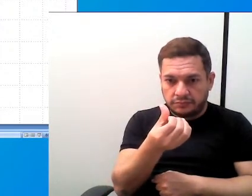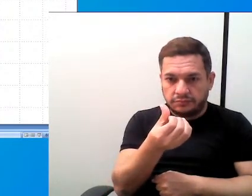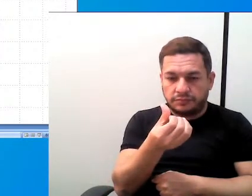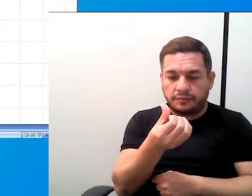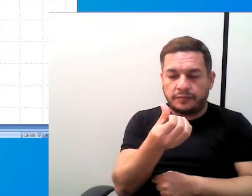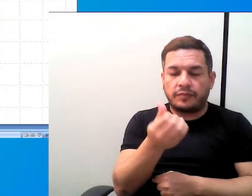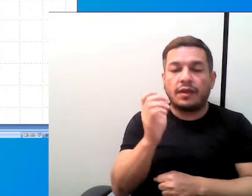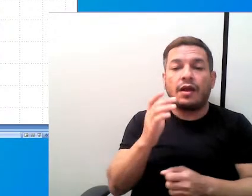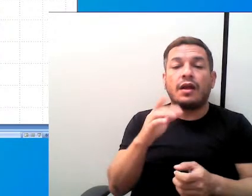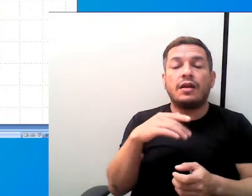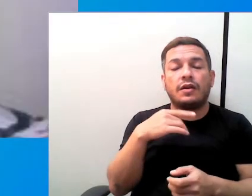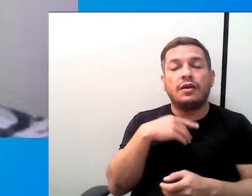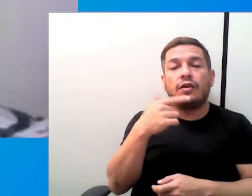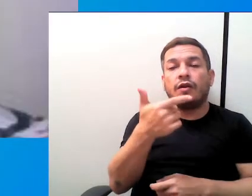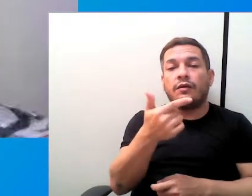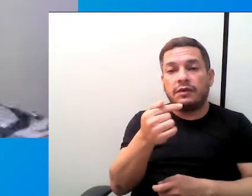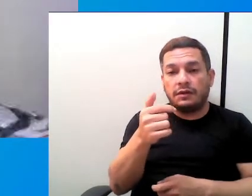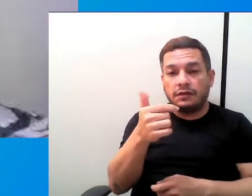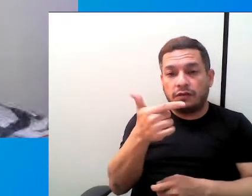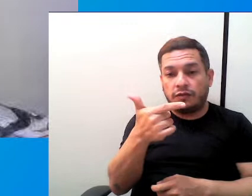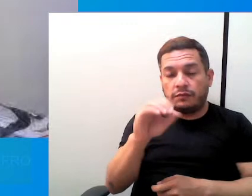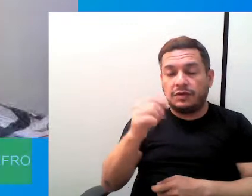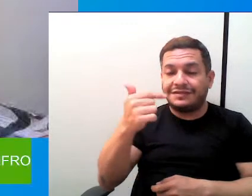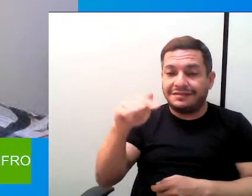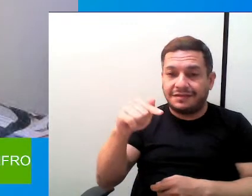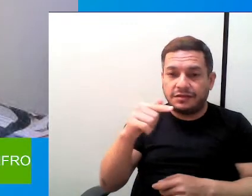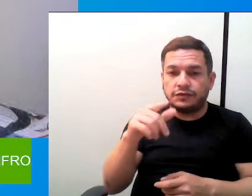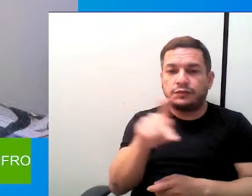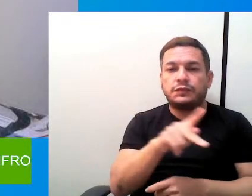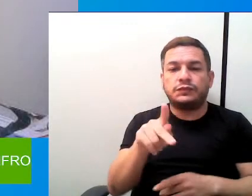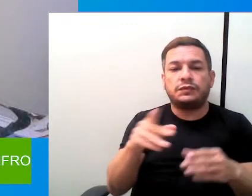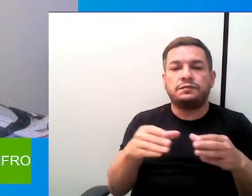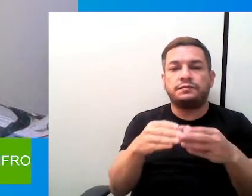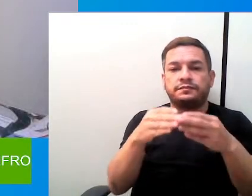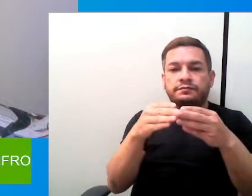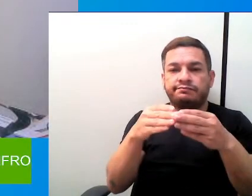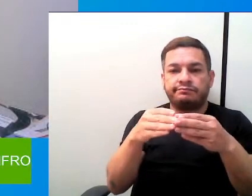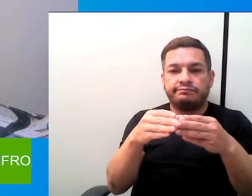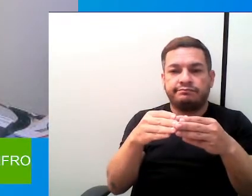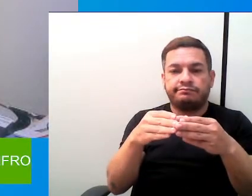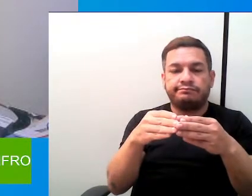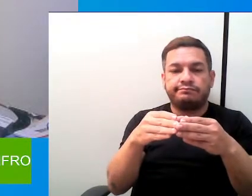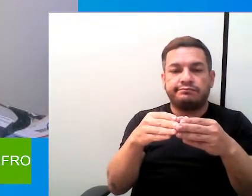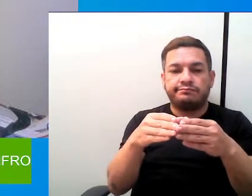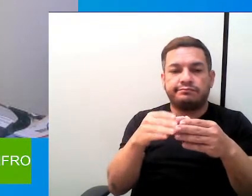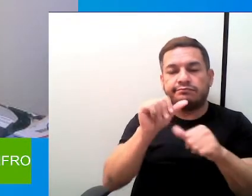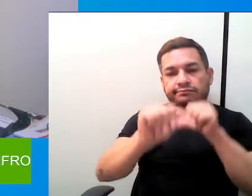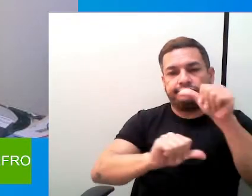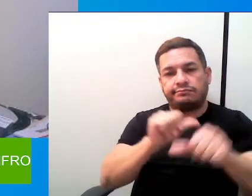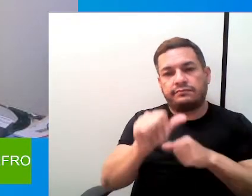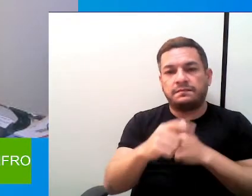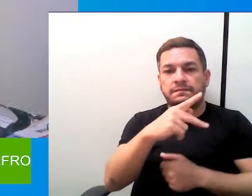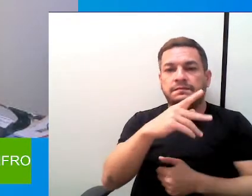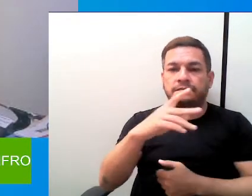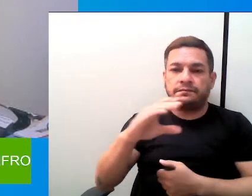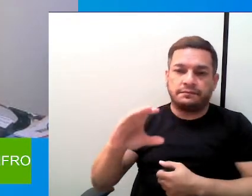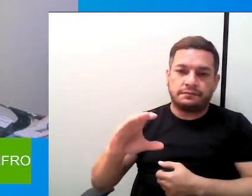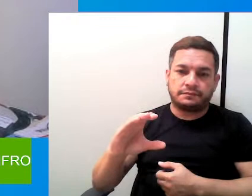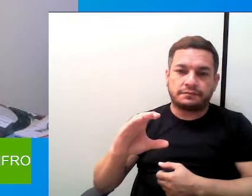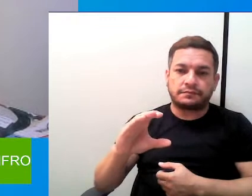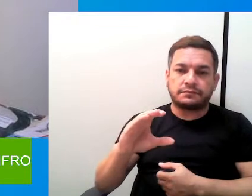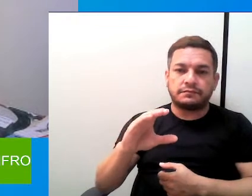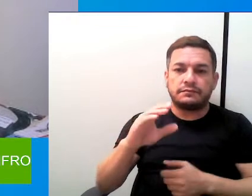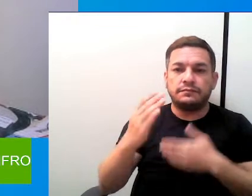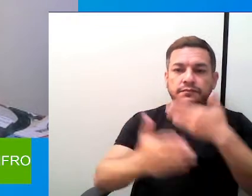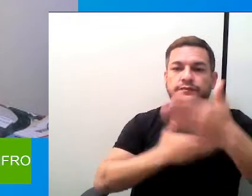quando chegou em 2017, a maioria dos professores que estavam envolvidos ou nessa reformulação do PPC, ou tinham se